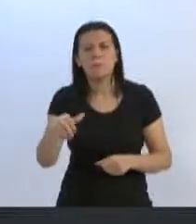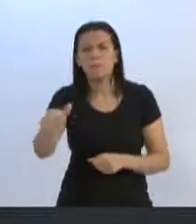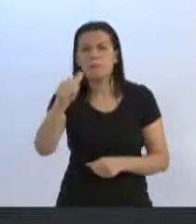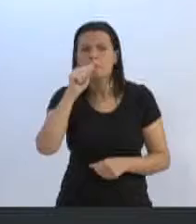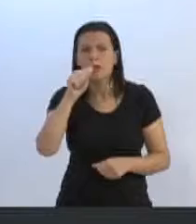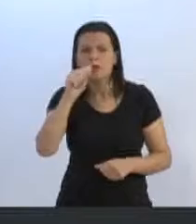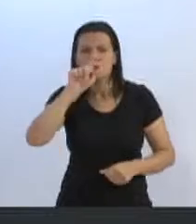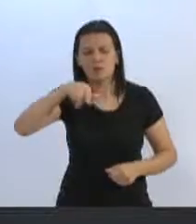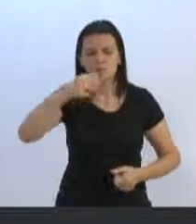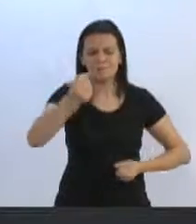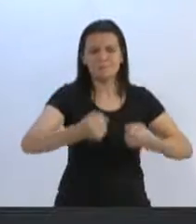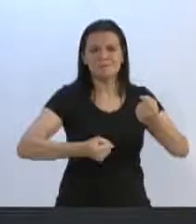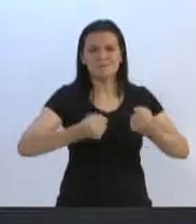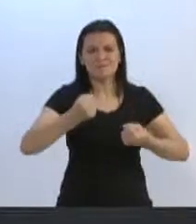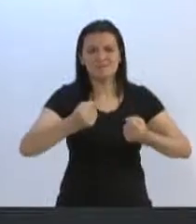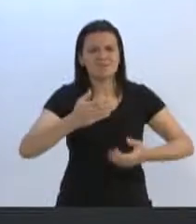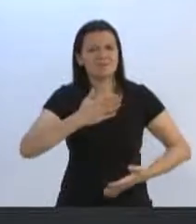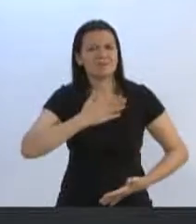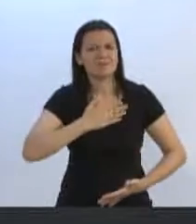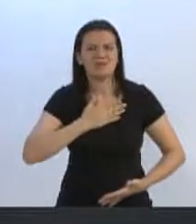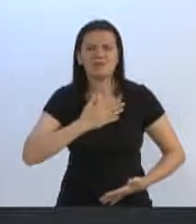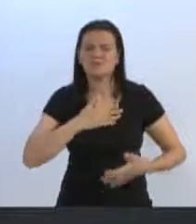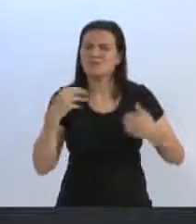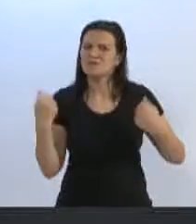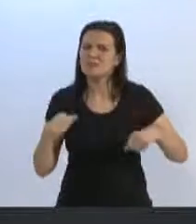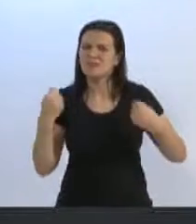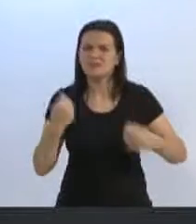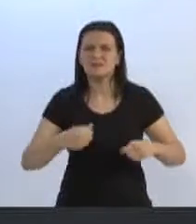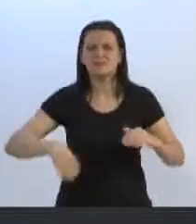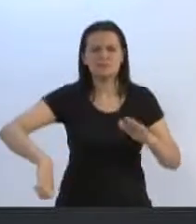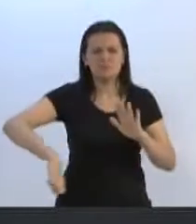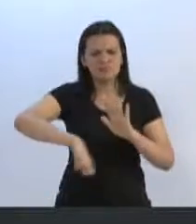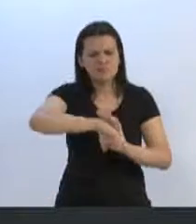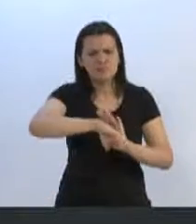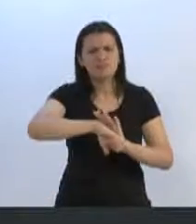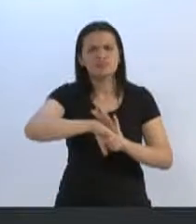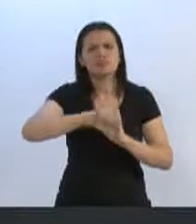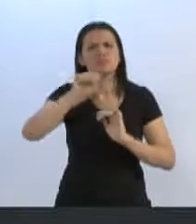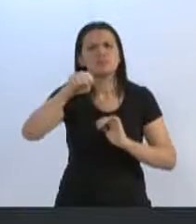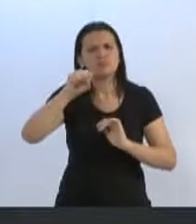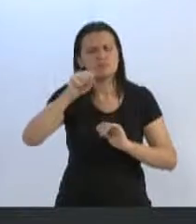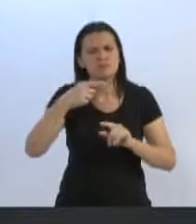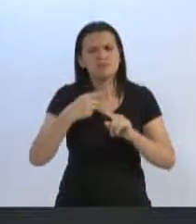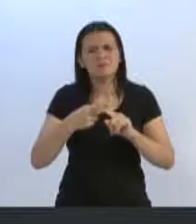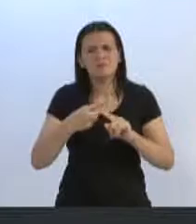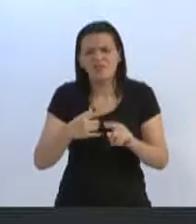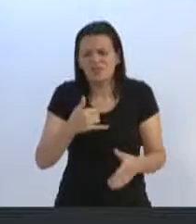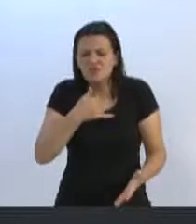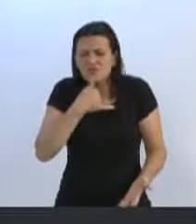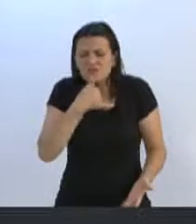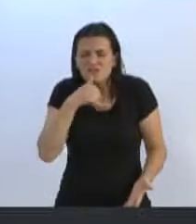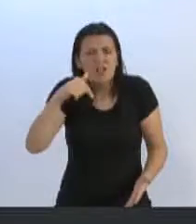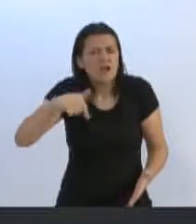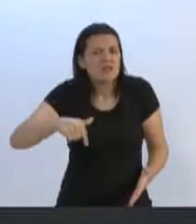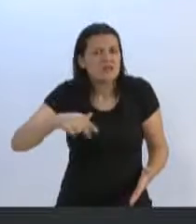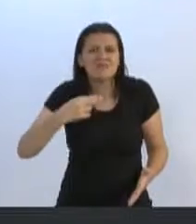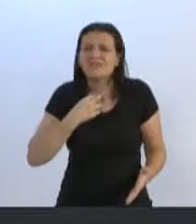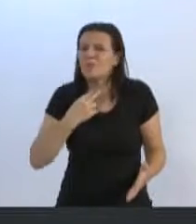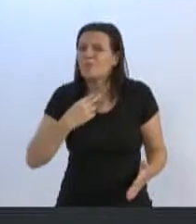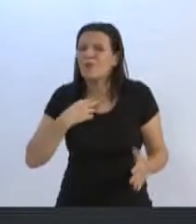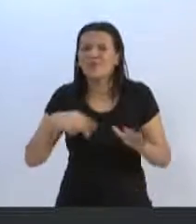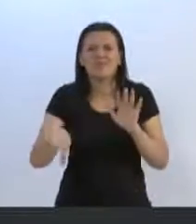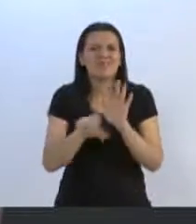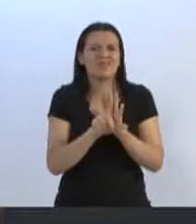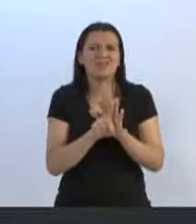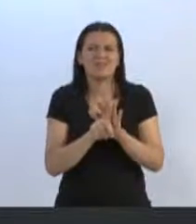e dirigem, para mim, elas precisariam ser condenadas como sendo um crime hediondo, e infelizmente essa Casa Legislativa ela não pode legislar sobre